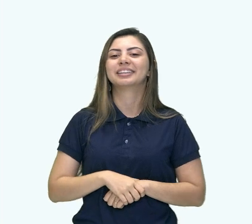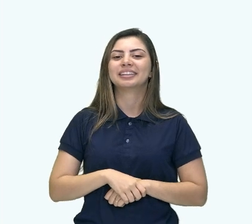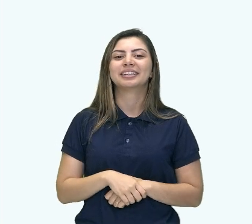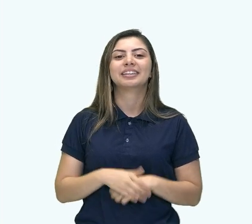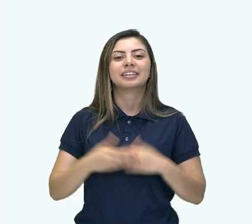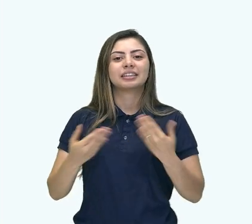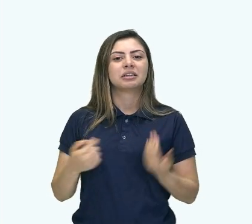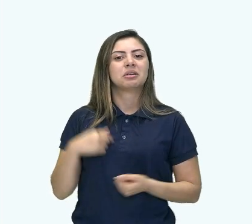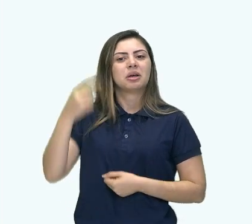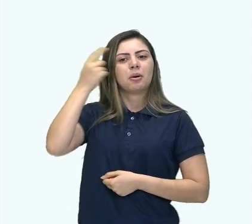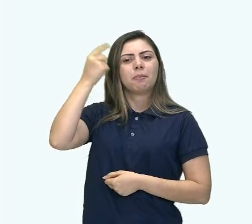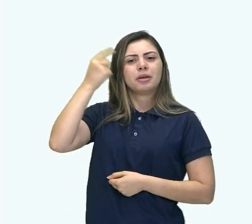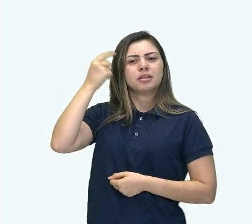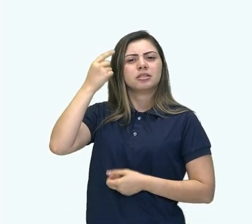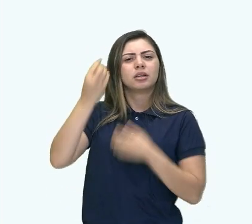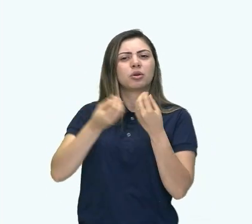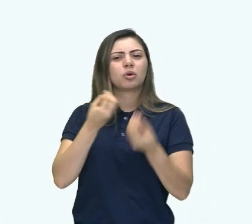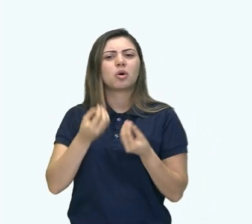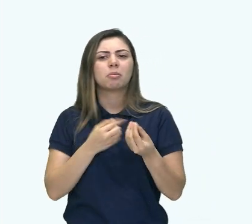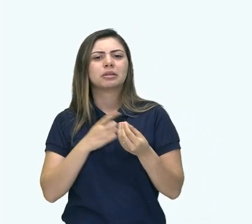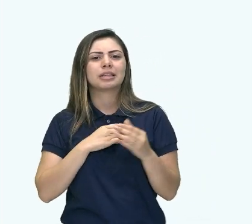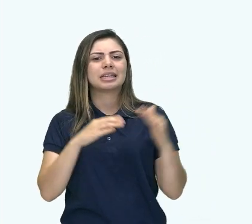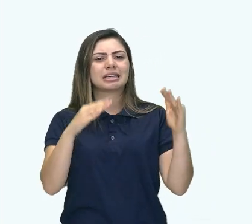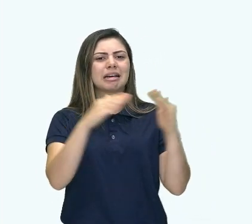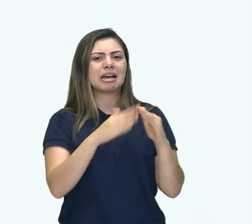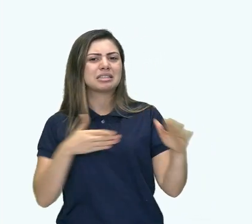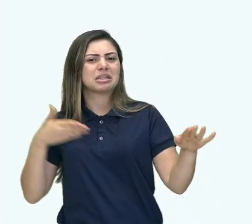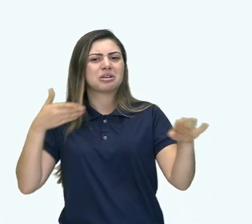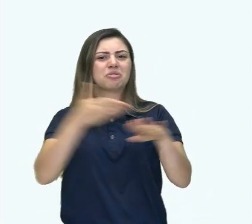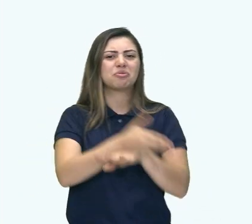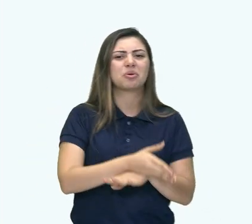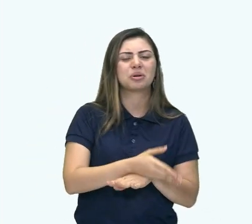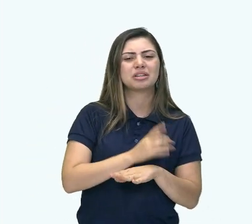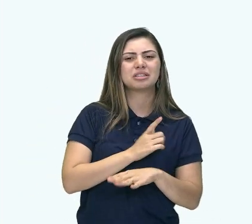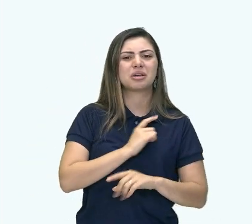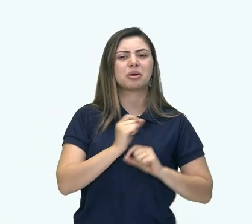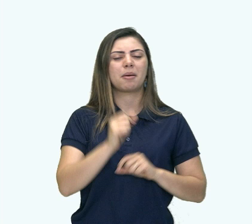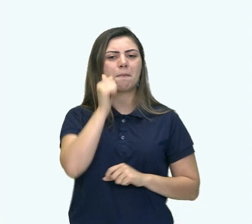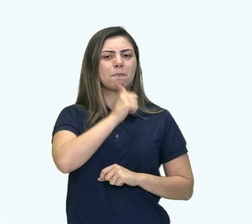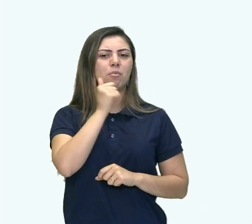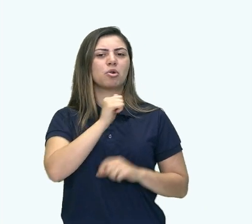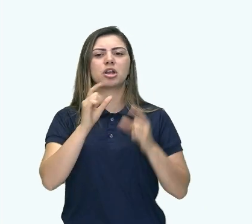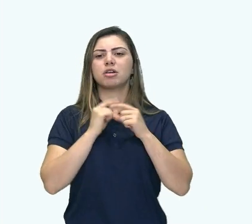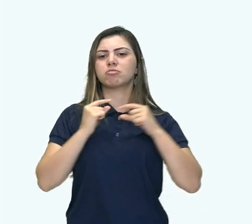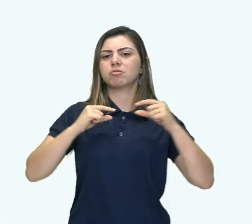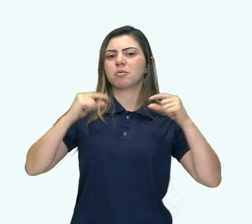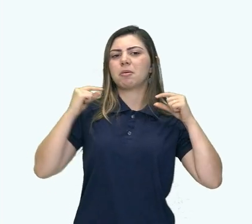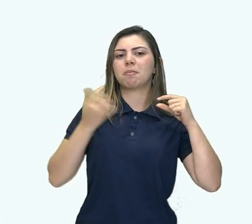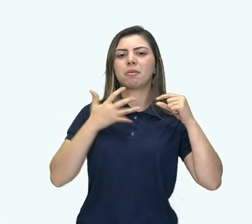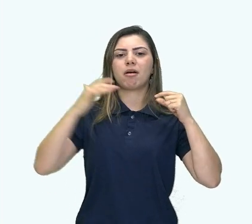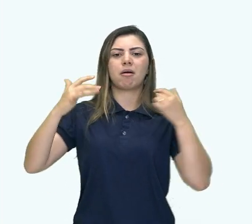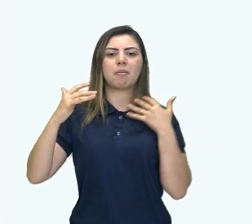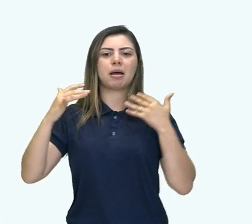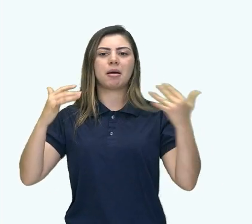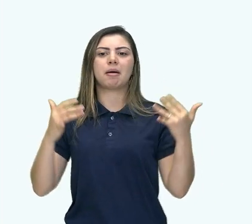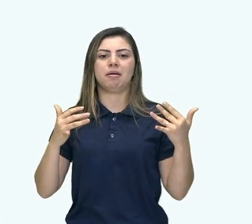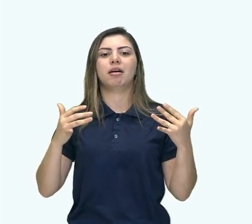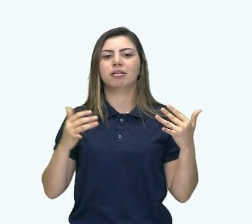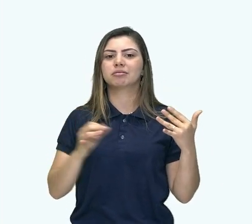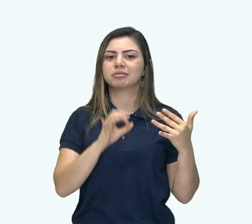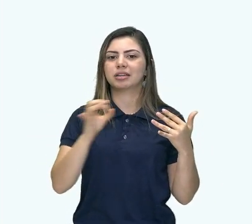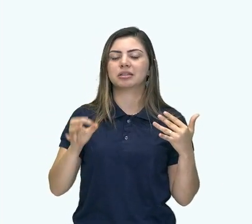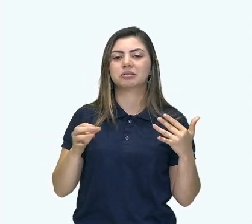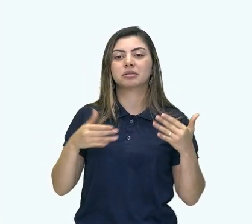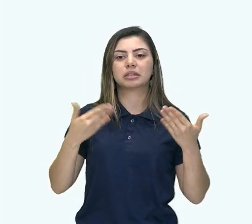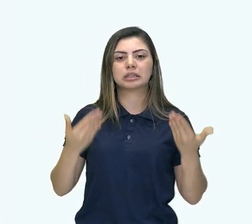gente invadir uma casa bacana que tá dando festa. O mulherio tá cheio de joia e eu tenho um cara que compra tudo que eu levar. E